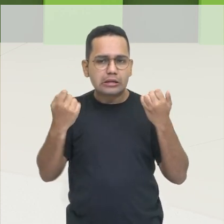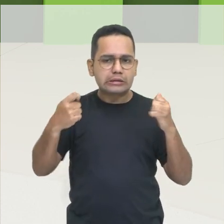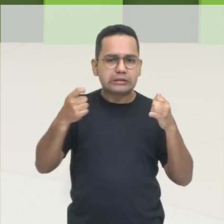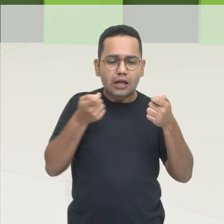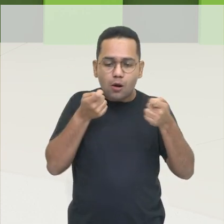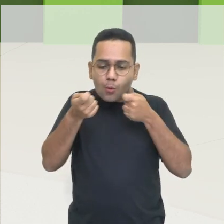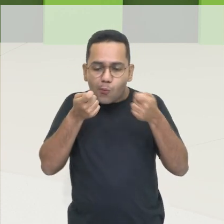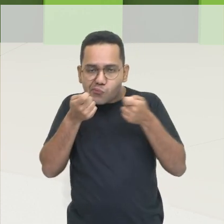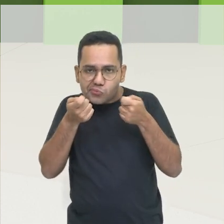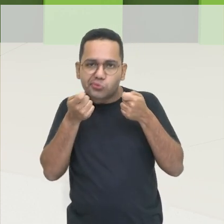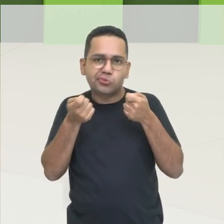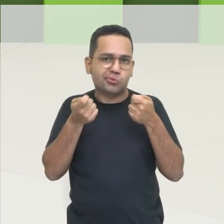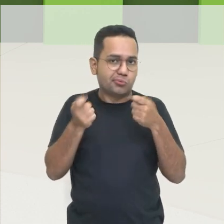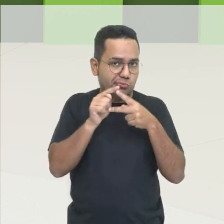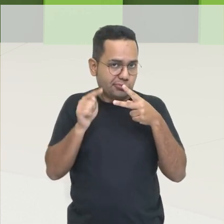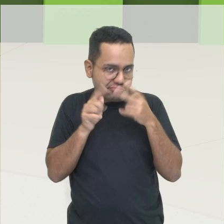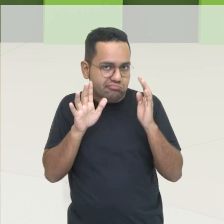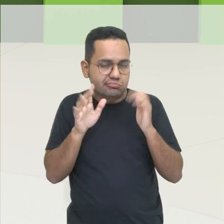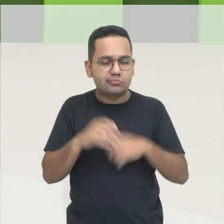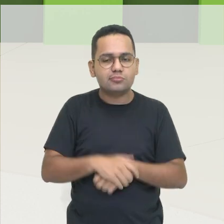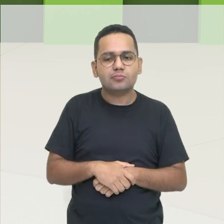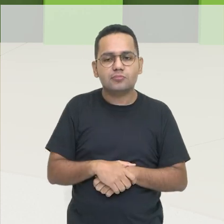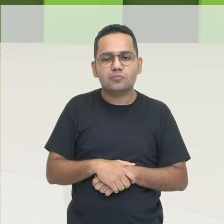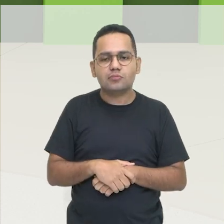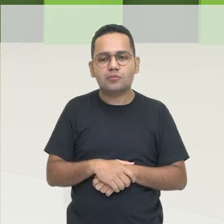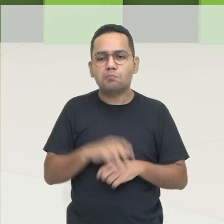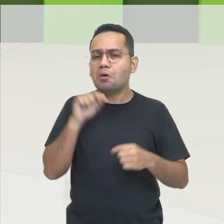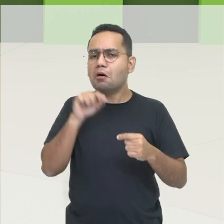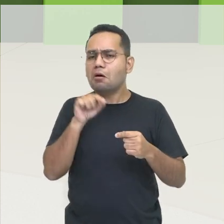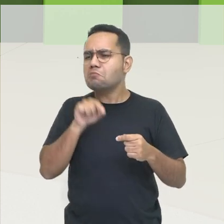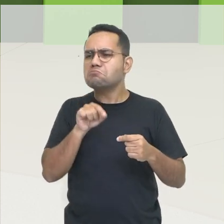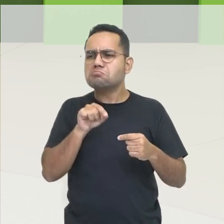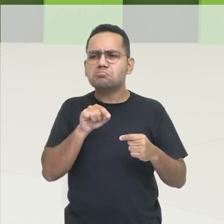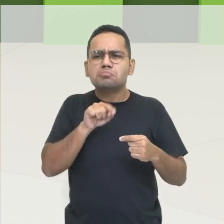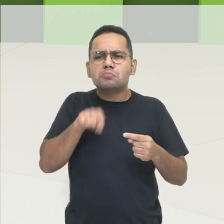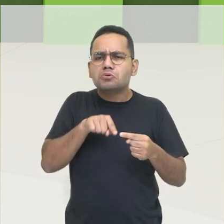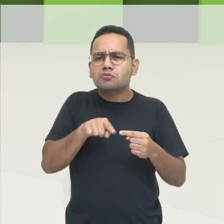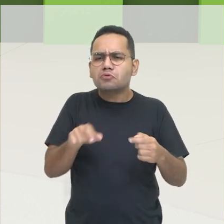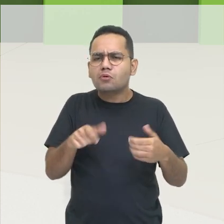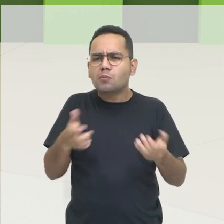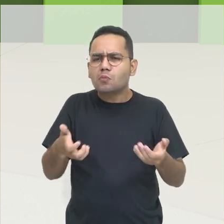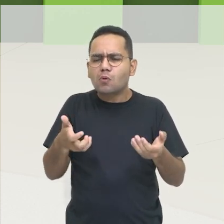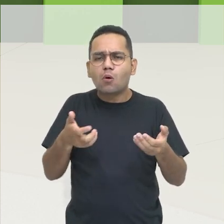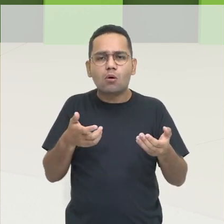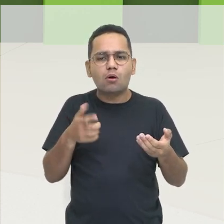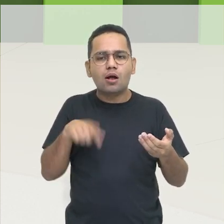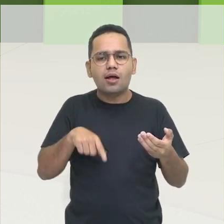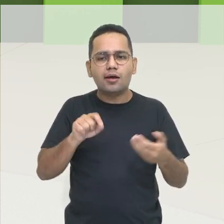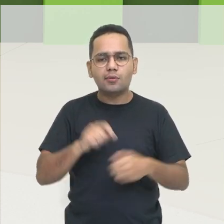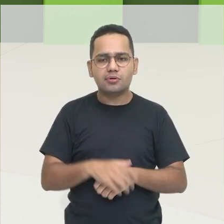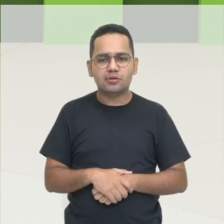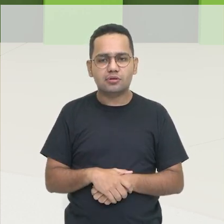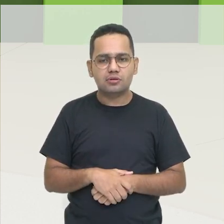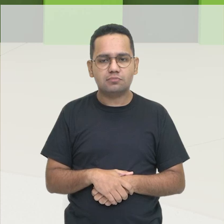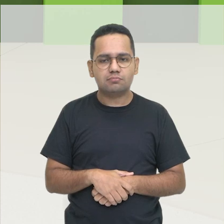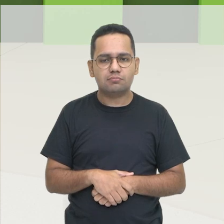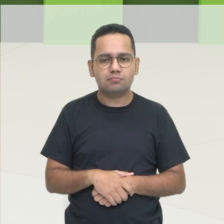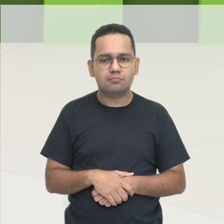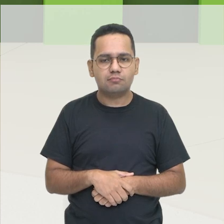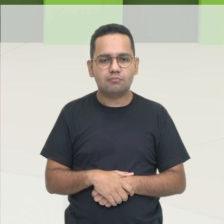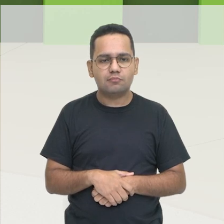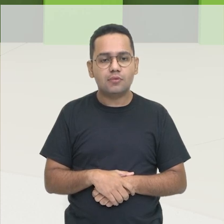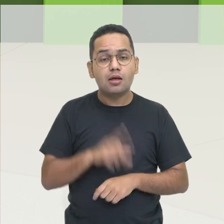faz todo esse controle, né? Sua principal função, podemos dizer podemos dizer assim, de